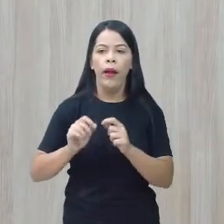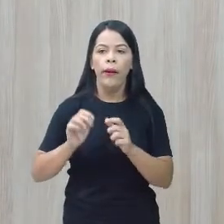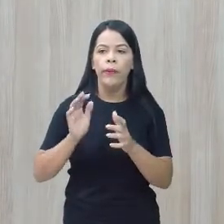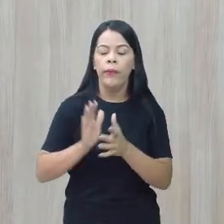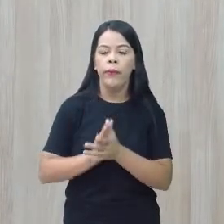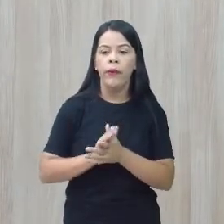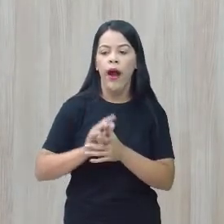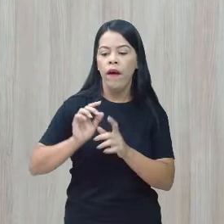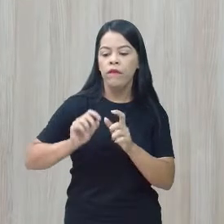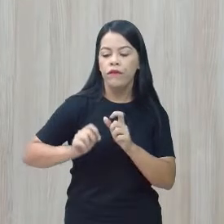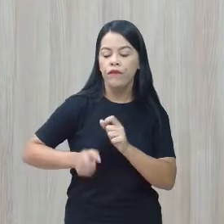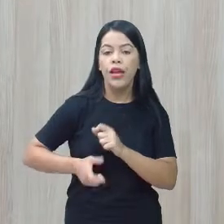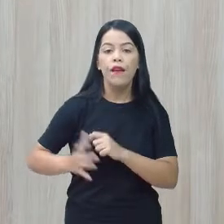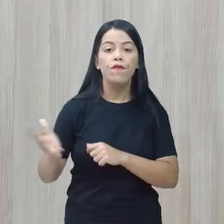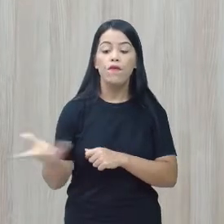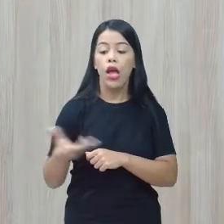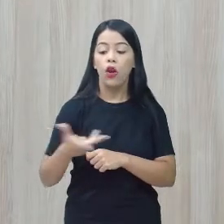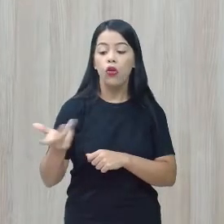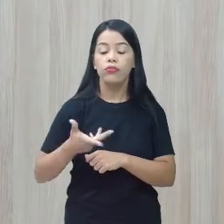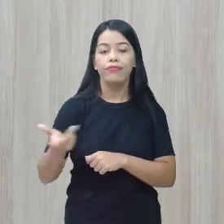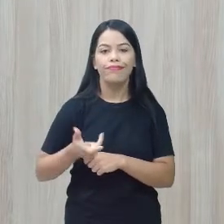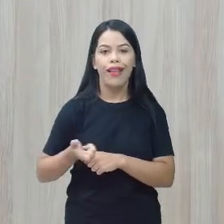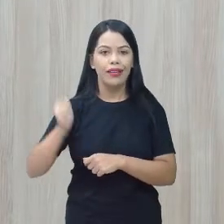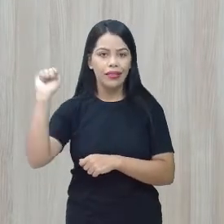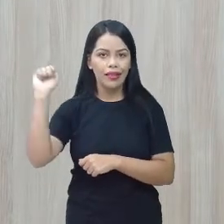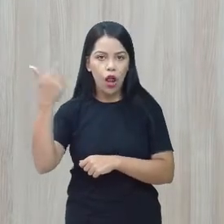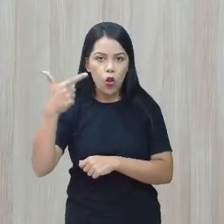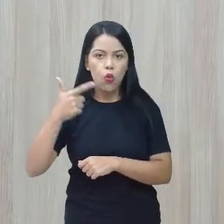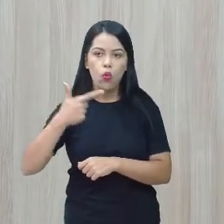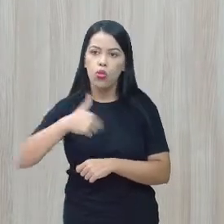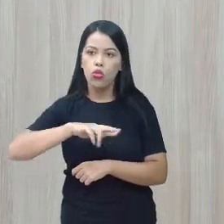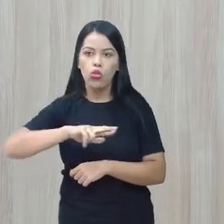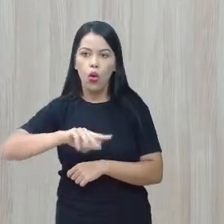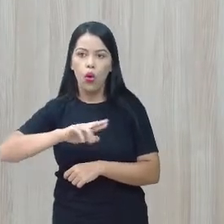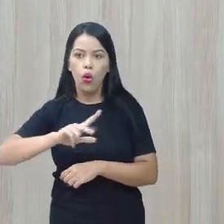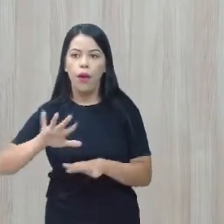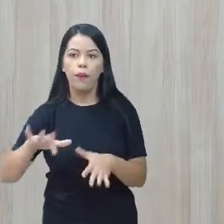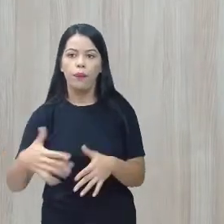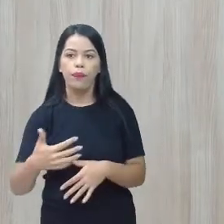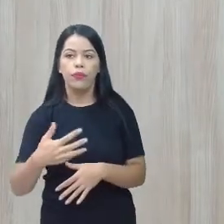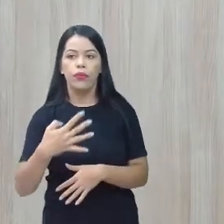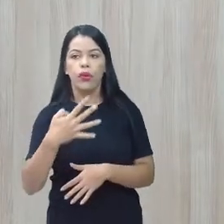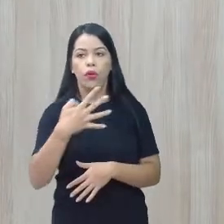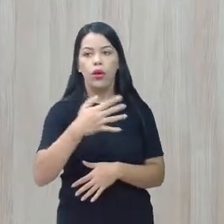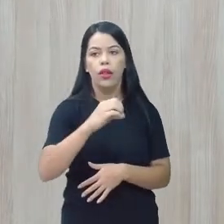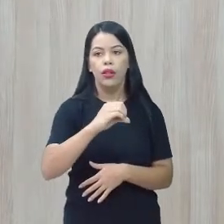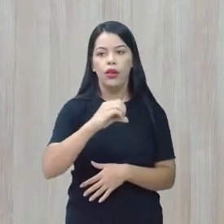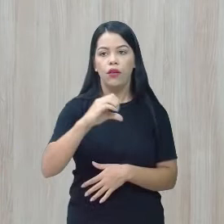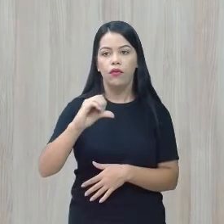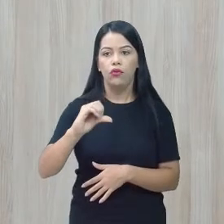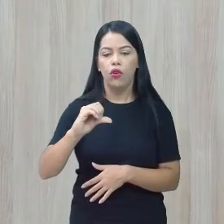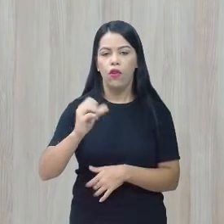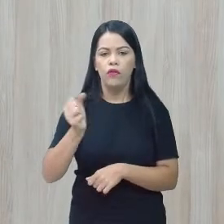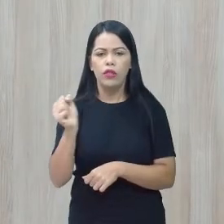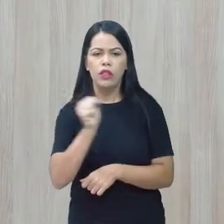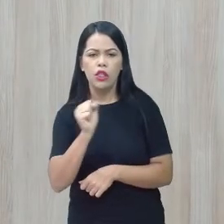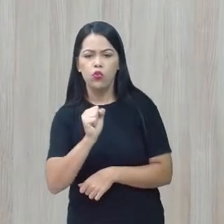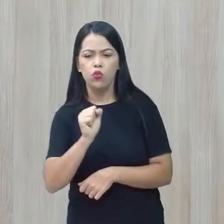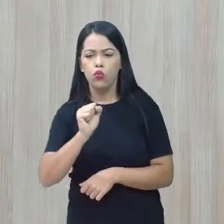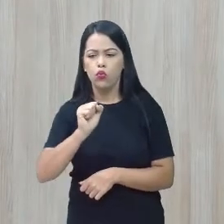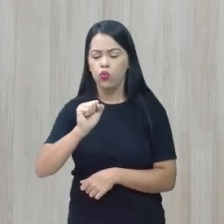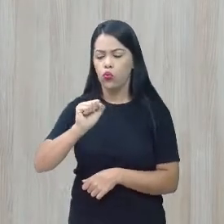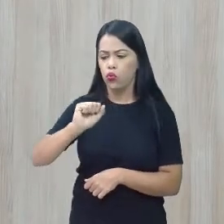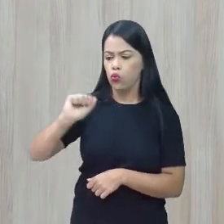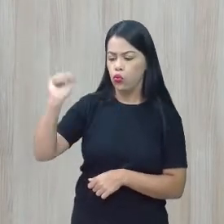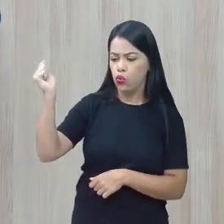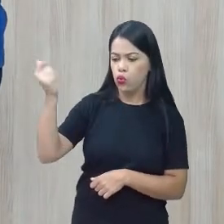verdade, a distância da Terra à Lua, 499 segundos-luz. Segundos-luz comparados a